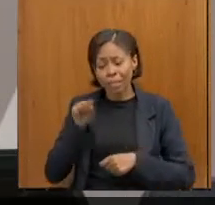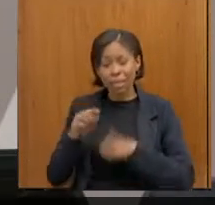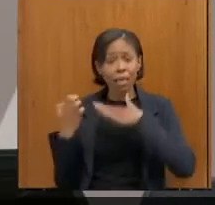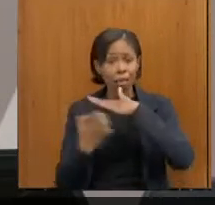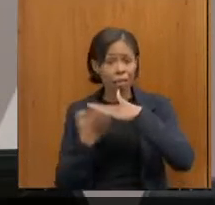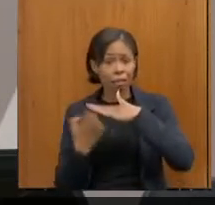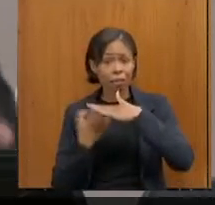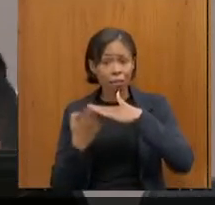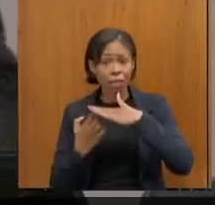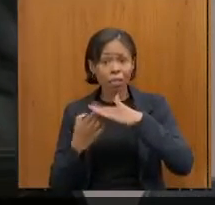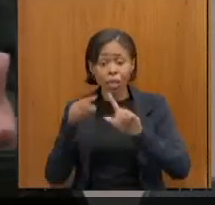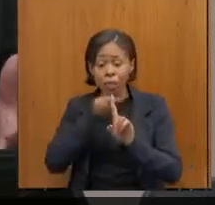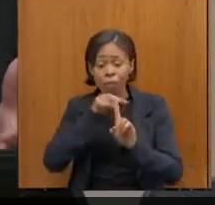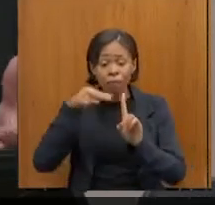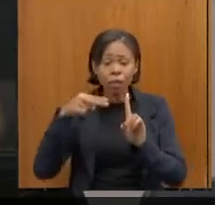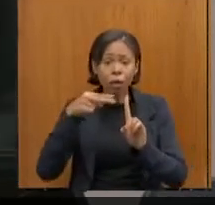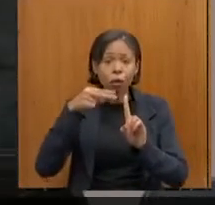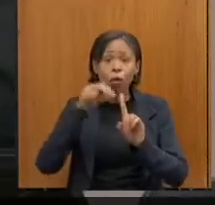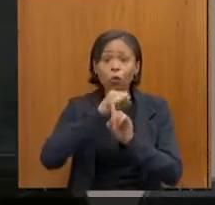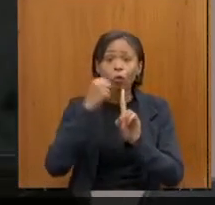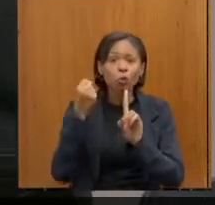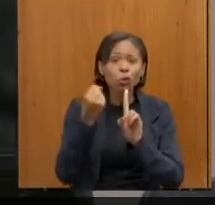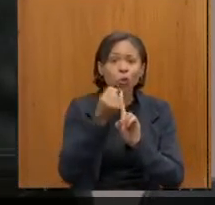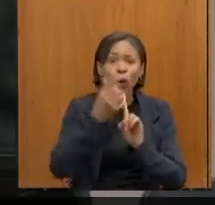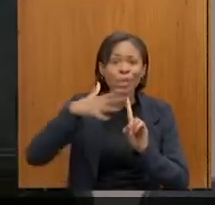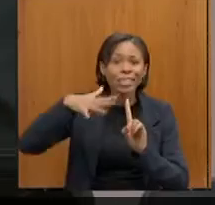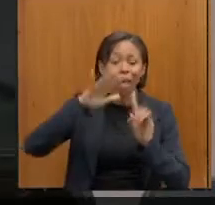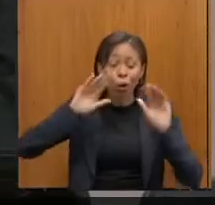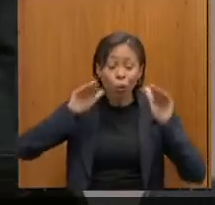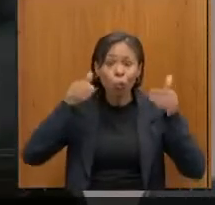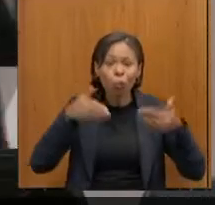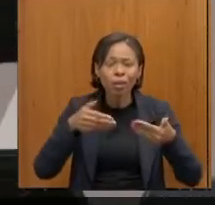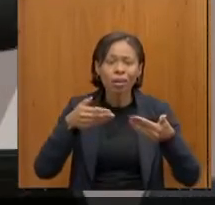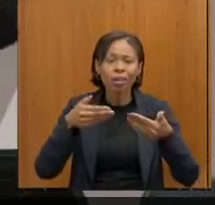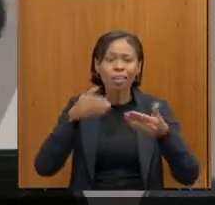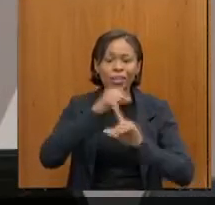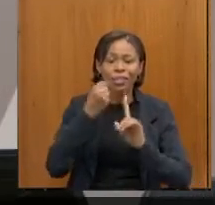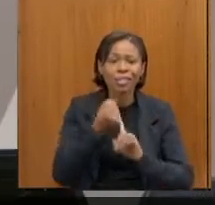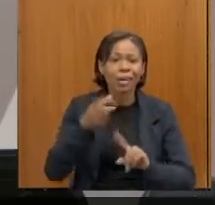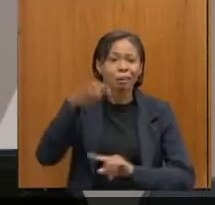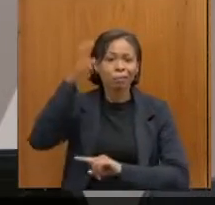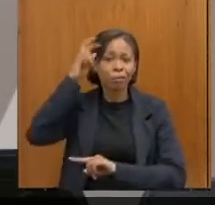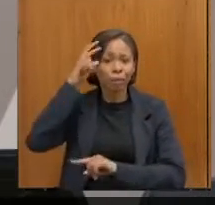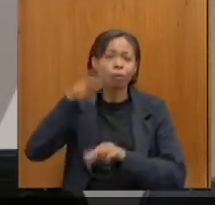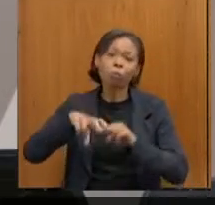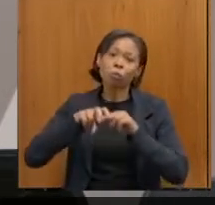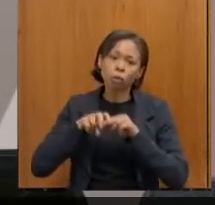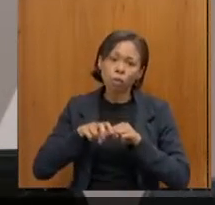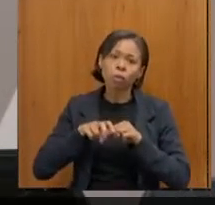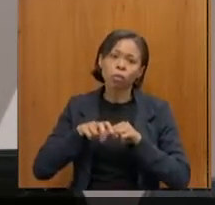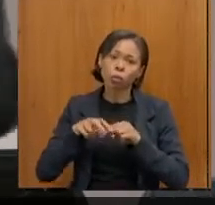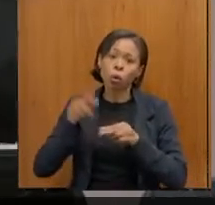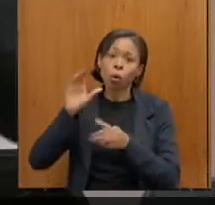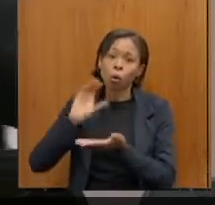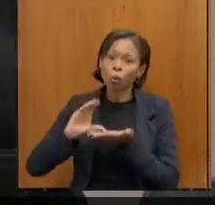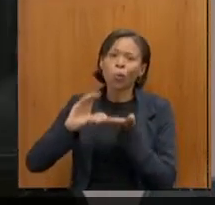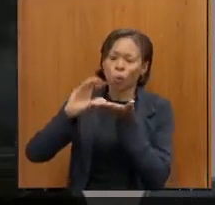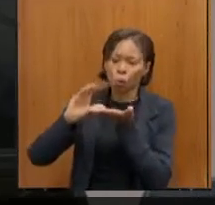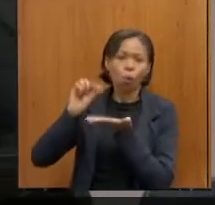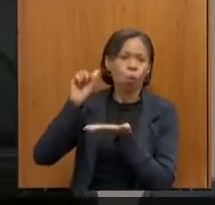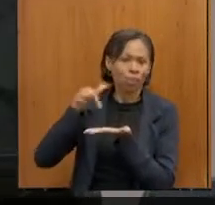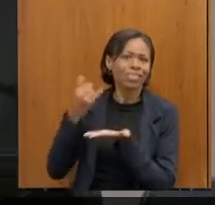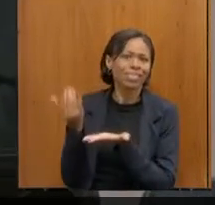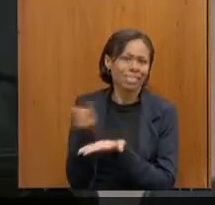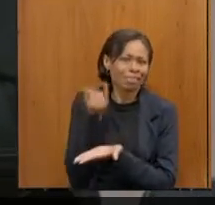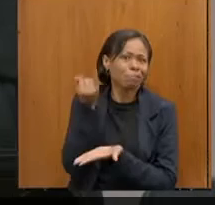empresa que tem também uma visão social que tem então a visão cultural E para isso existe o conselho claro que